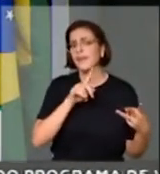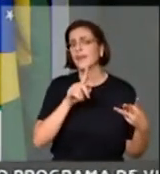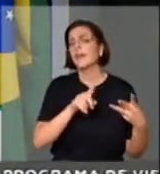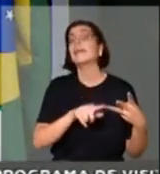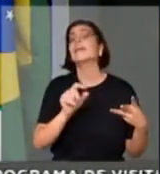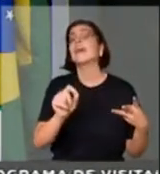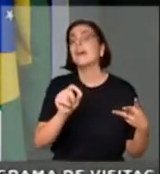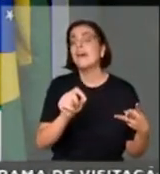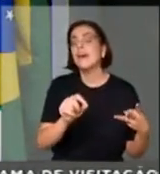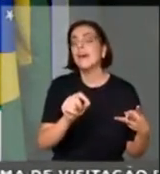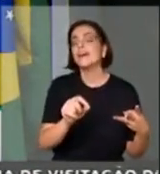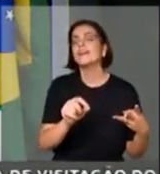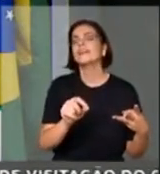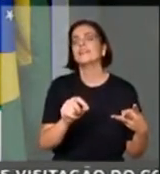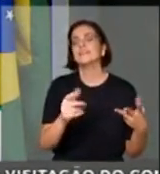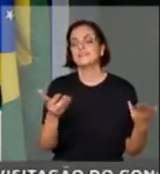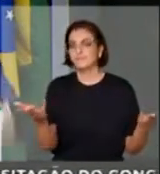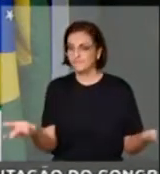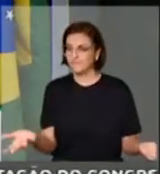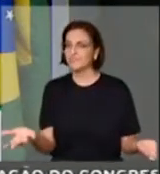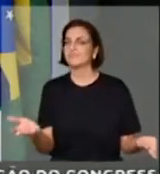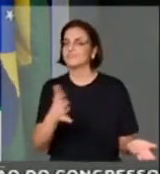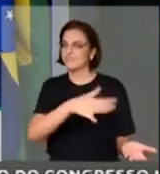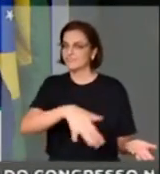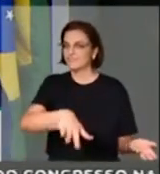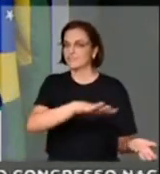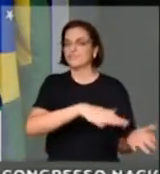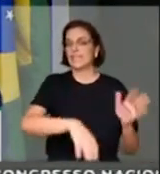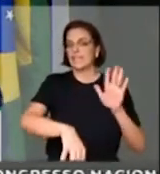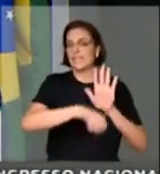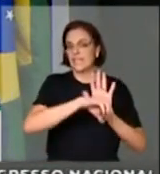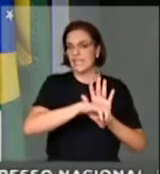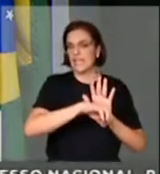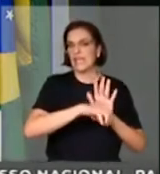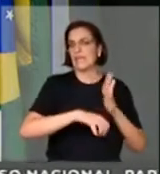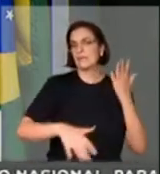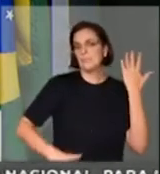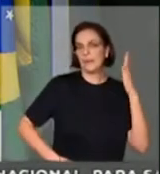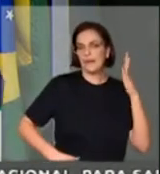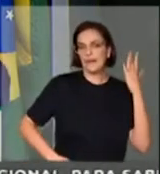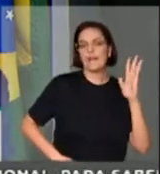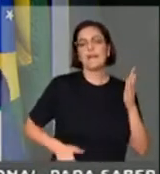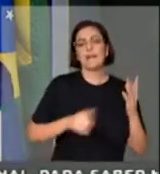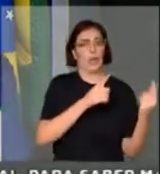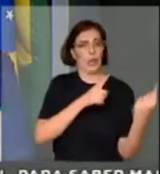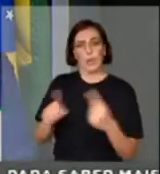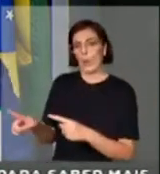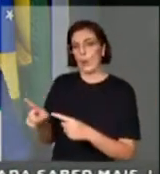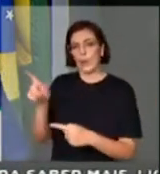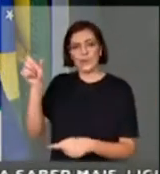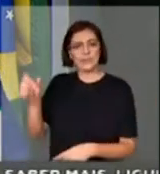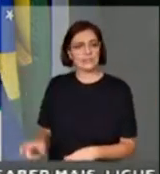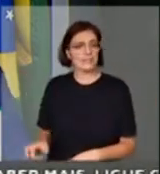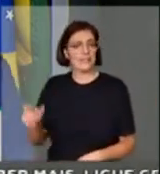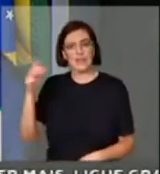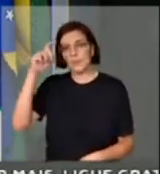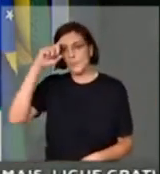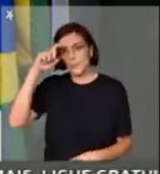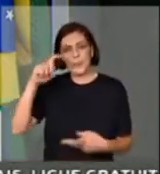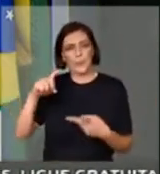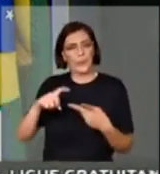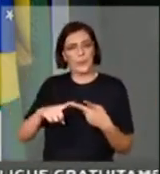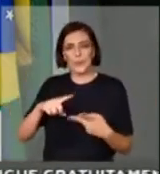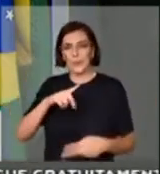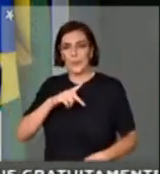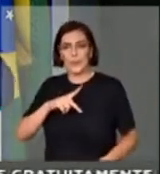lado de quem defende a justiça e que os criminosos estão contra, que é o governo Bolsonaro e o ministro Sérgio Moro. E